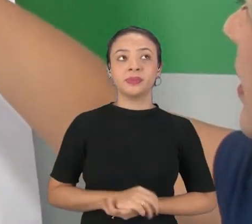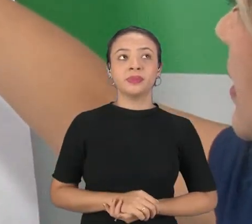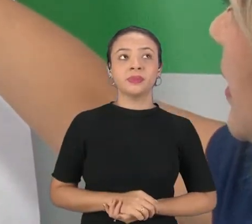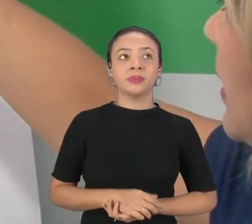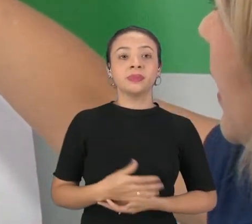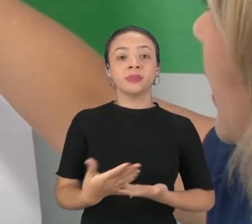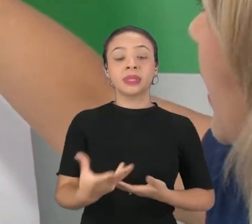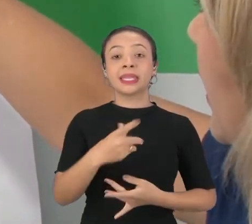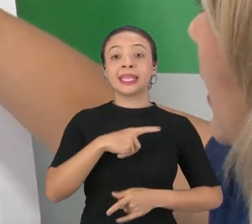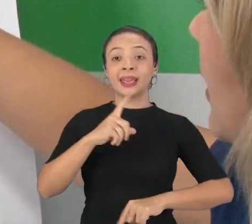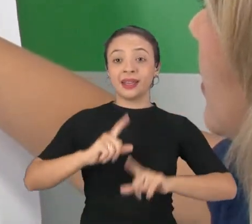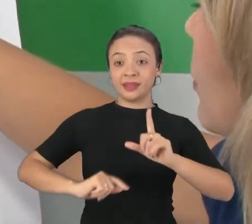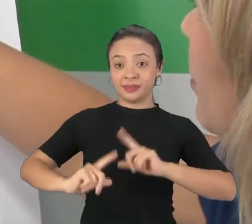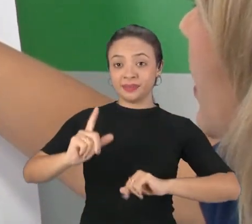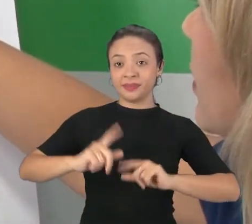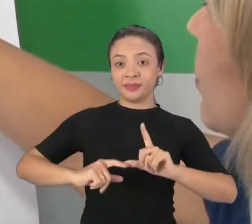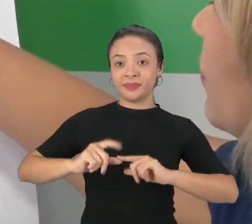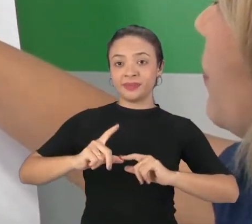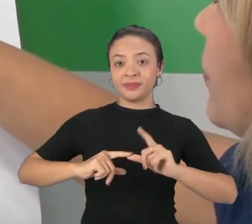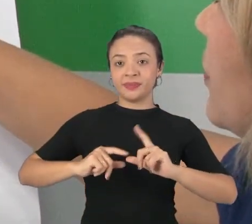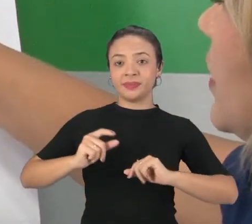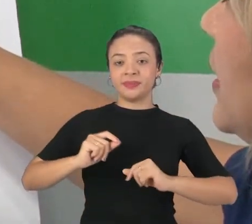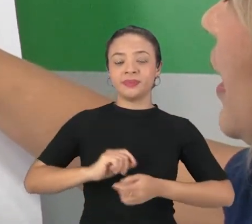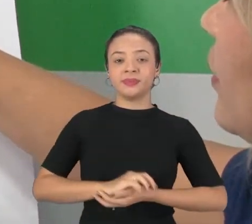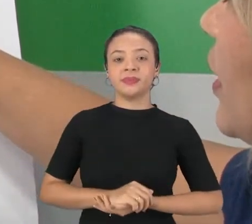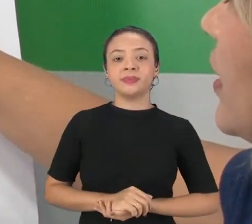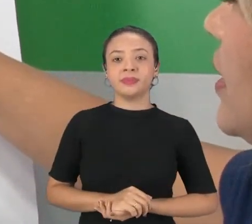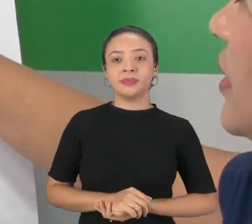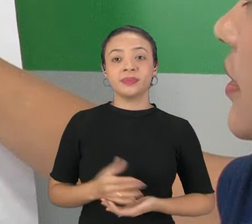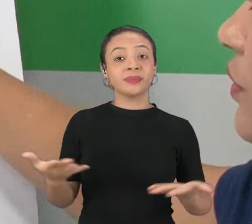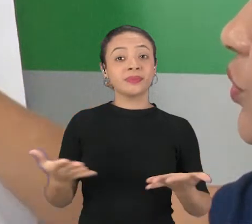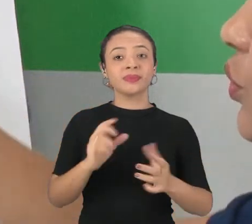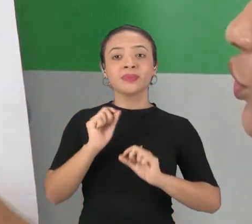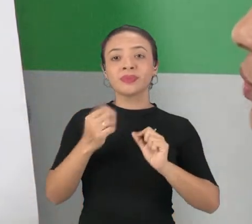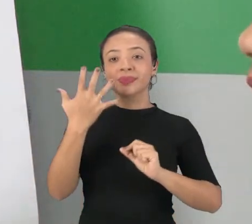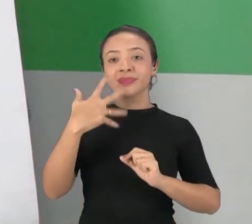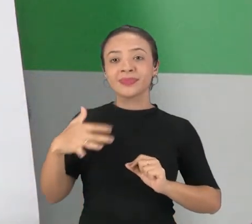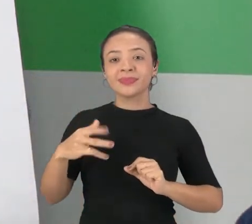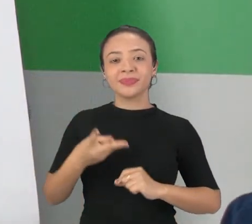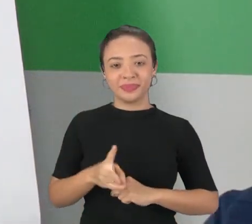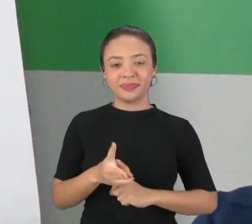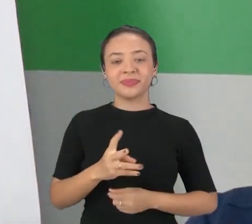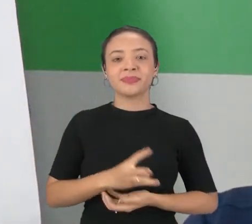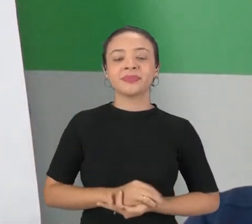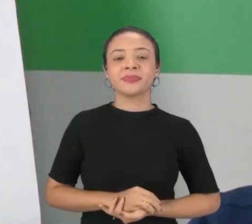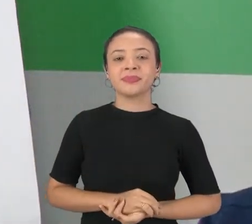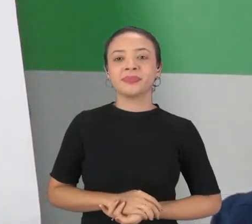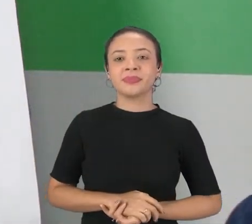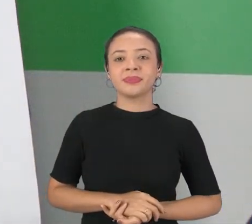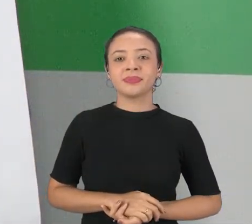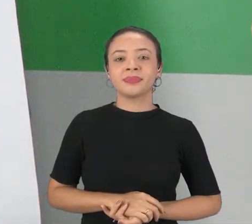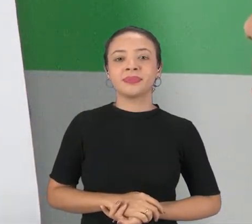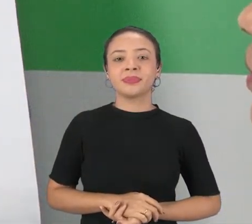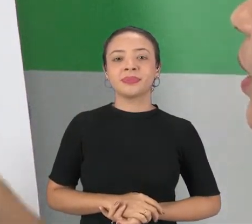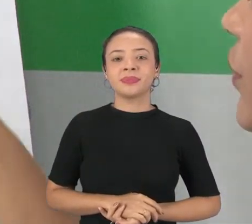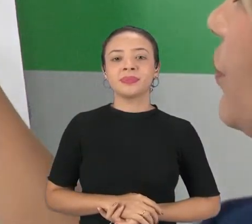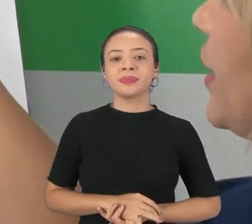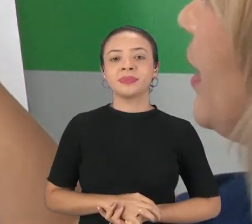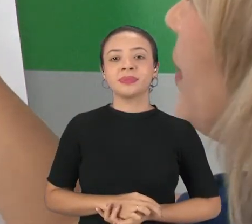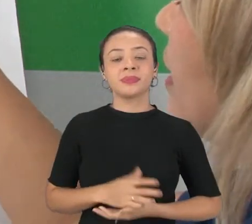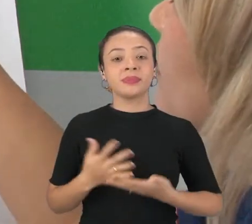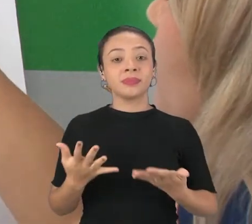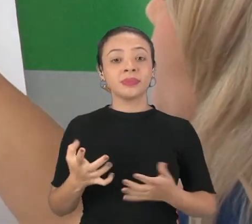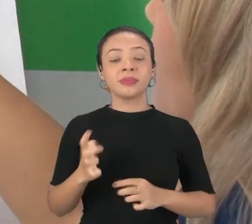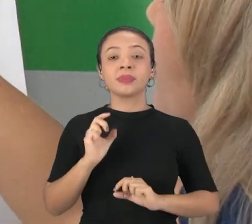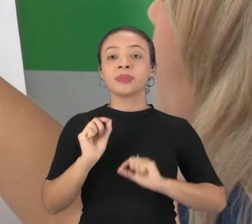ganhar estrelas isso mesmo e agora crianças vamos continuar completar agora vem mais